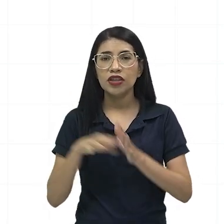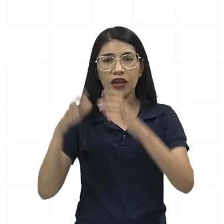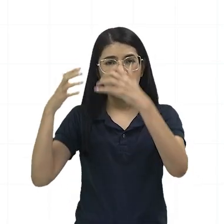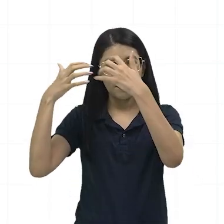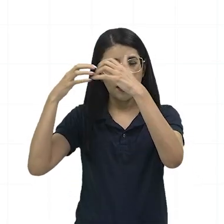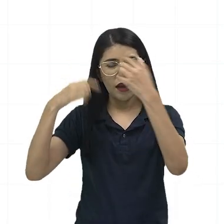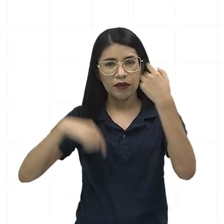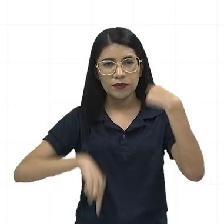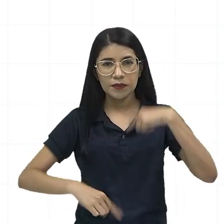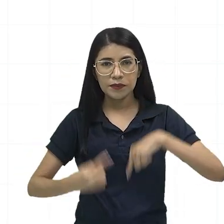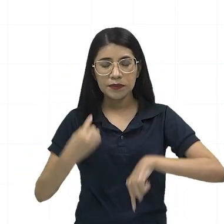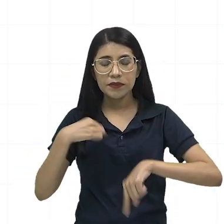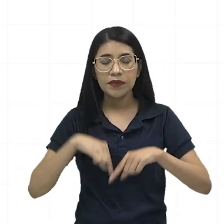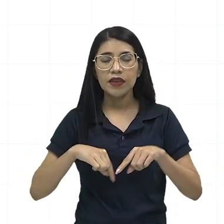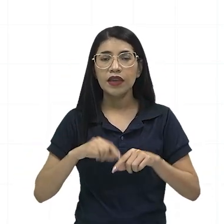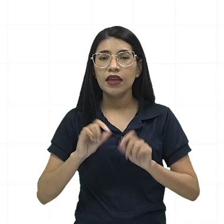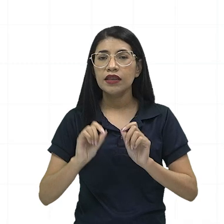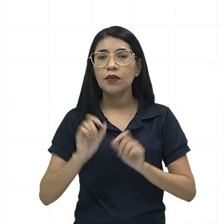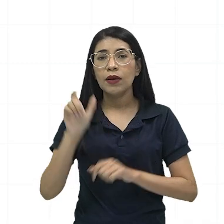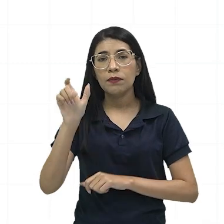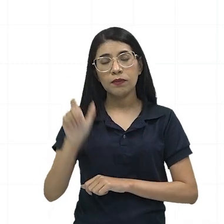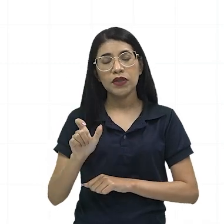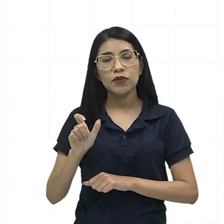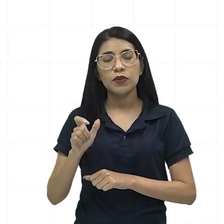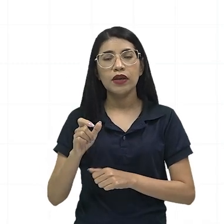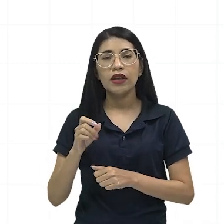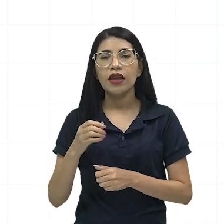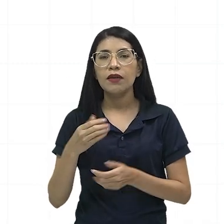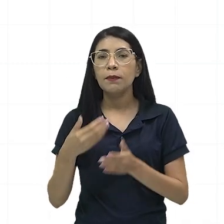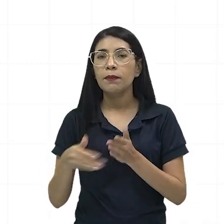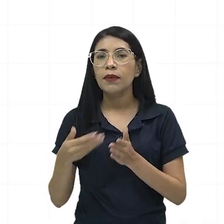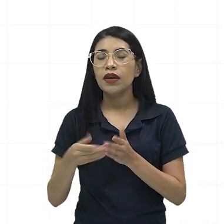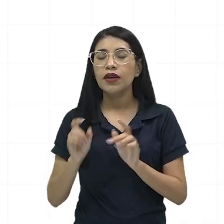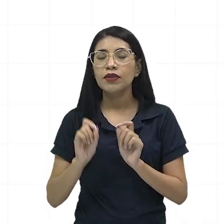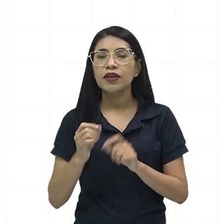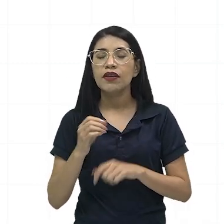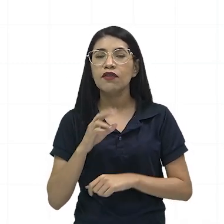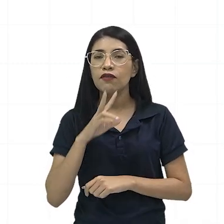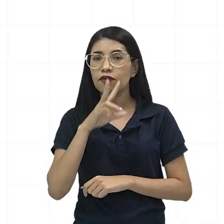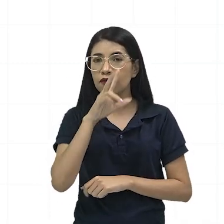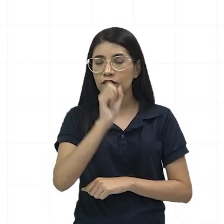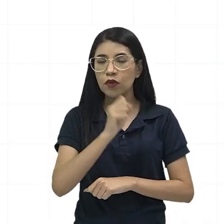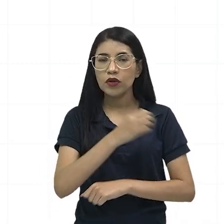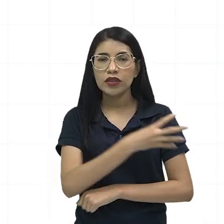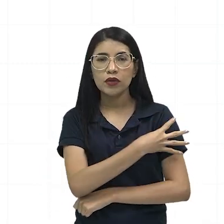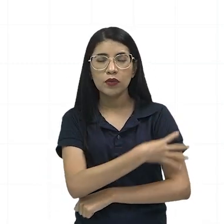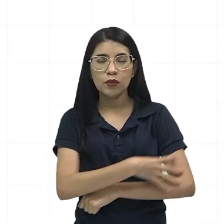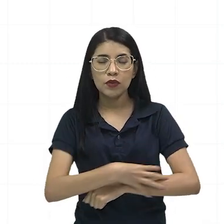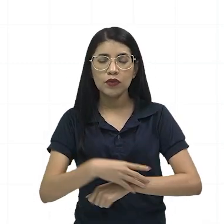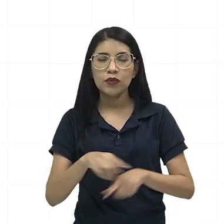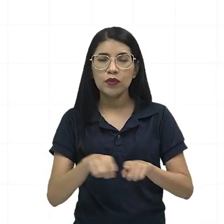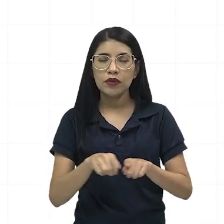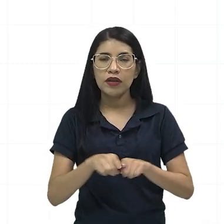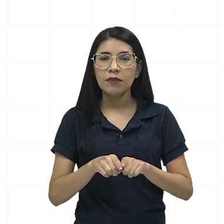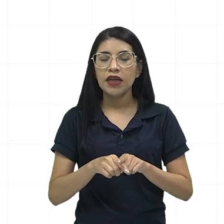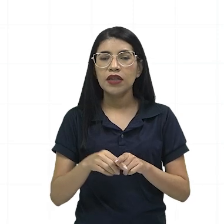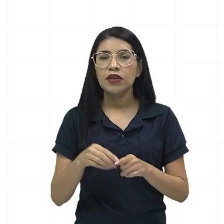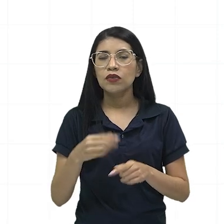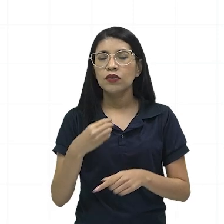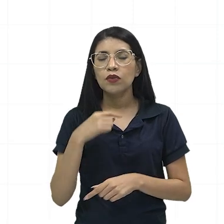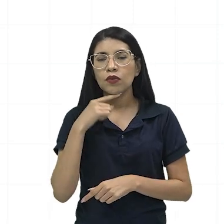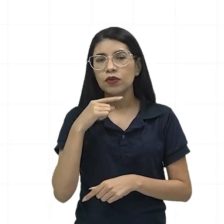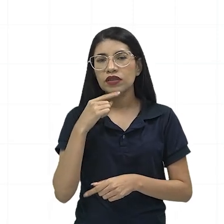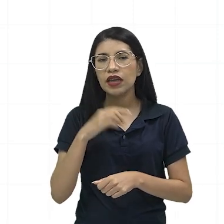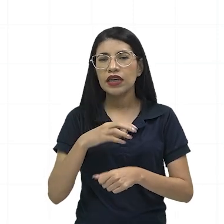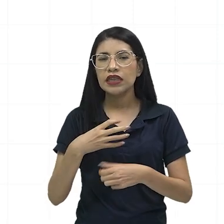né? Fazendo com que o paciente perca, por exemplo, força muscular, sensibilidade tátil e